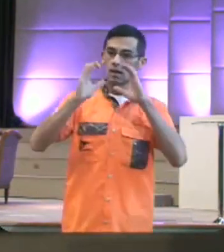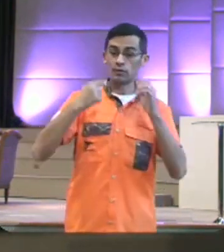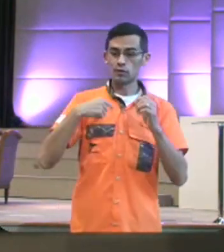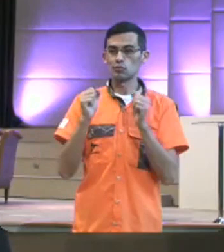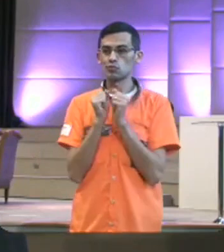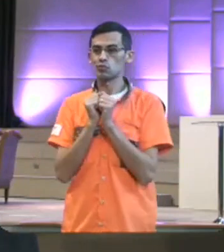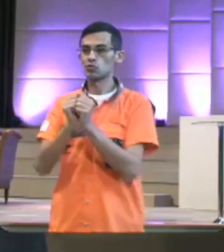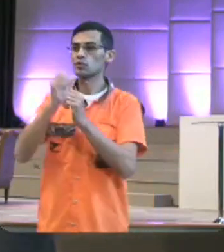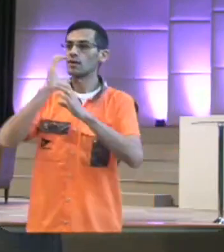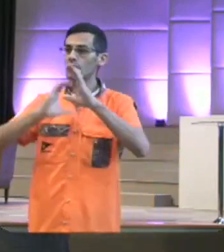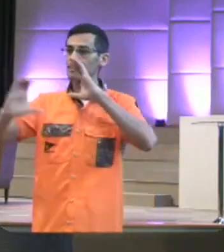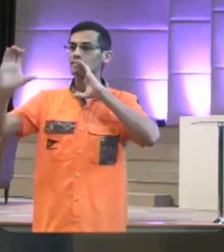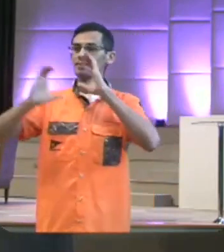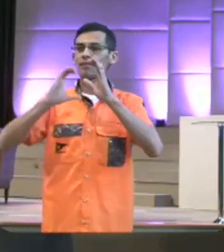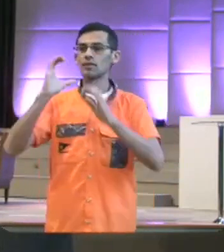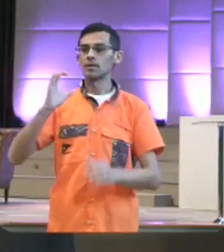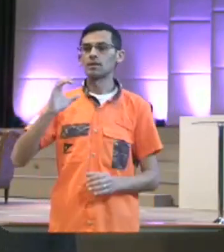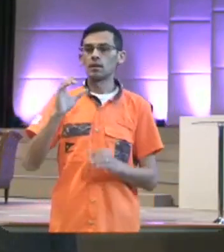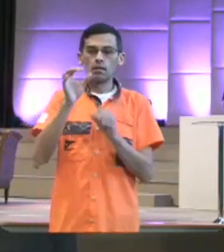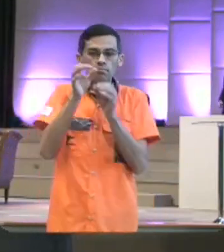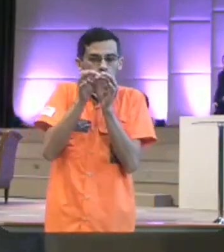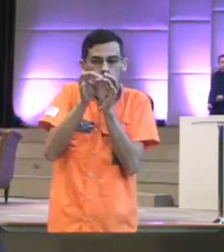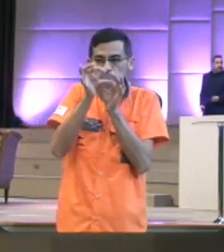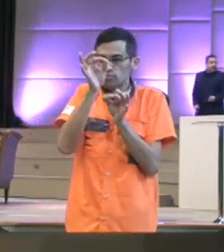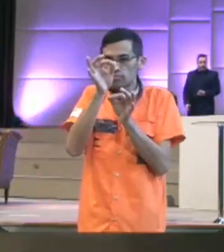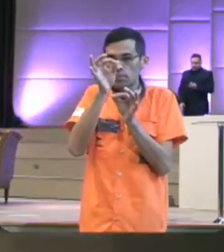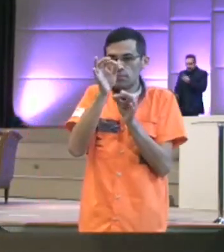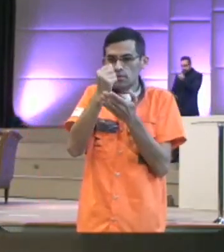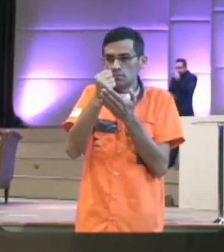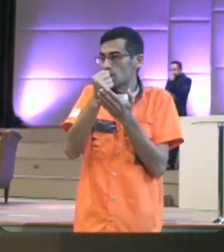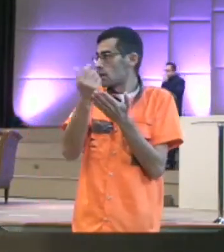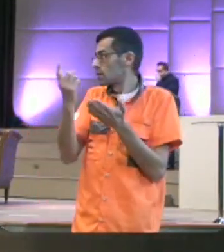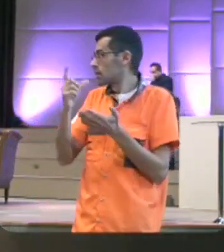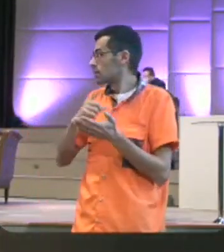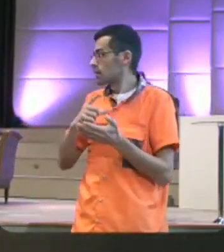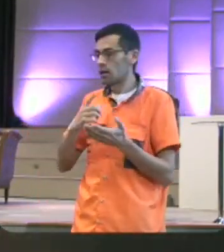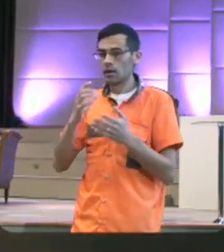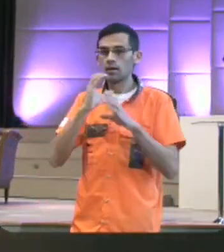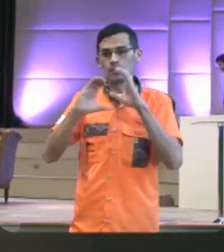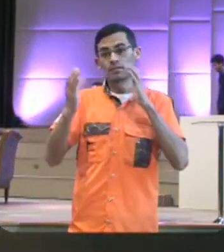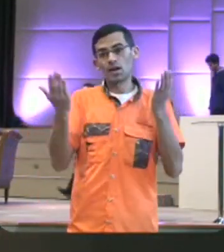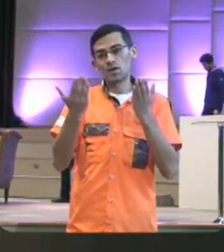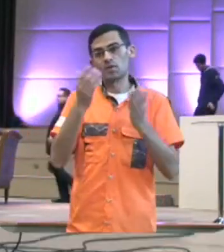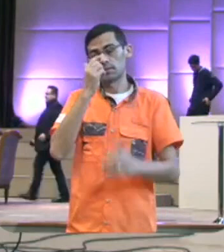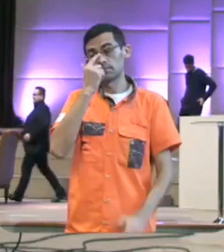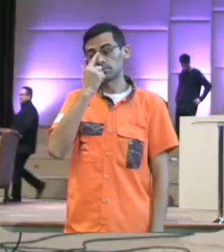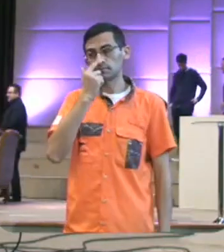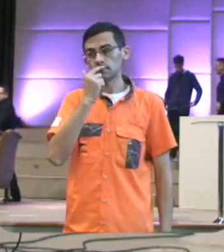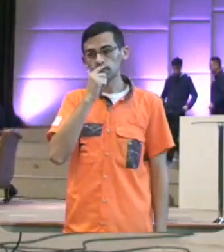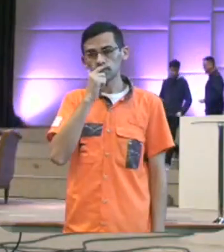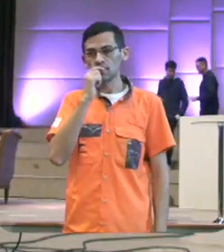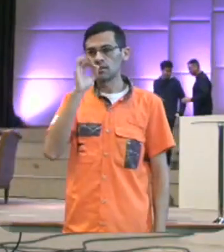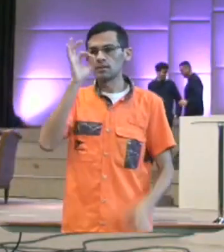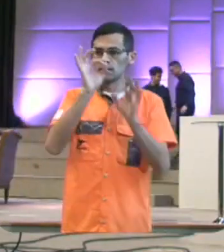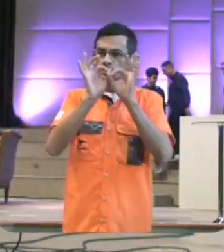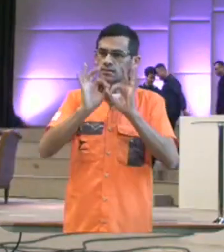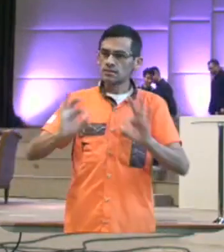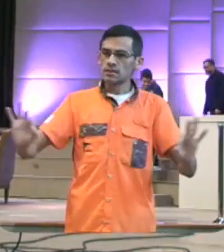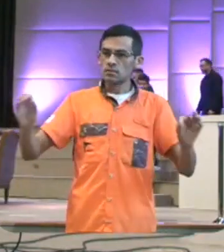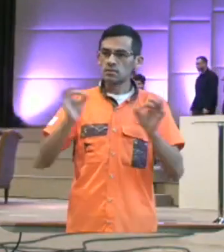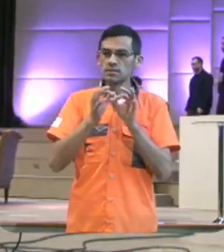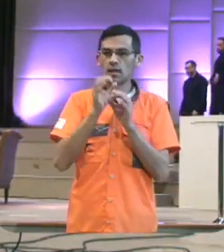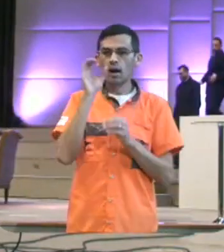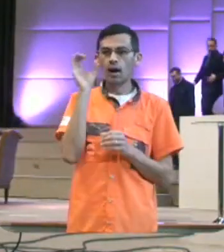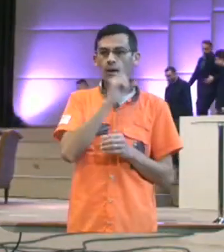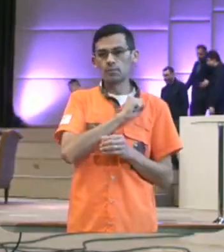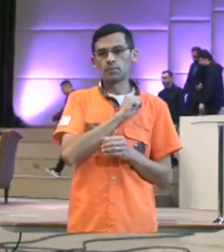era uma canção bem pequenininha. Você me ajuda aqui, Laura? Me ajuda a cantar essa canção bem pequenininha? Eu